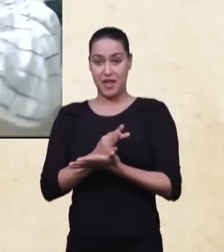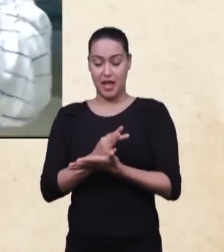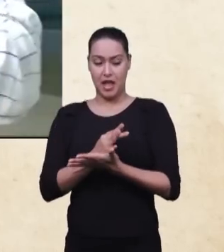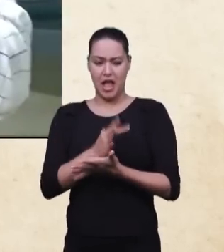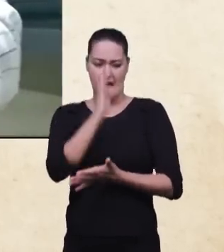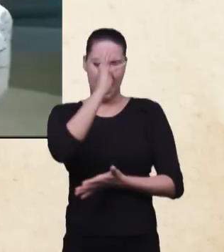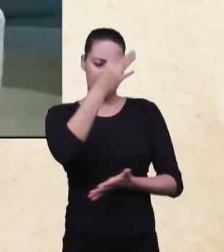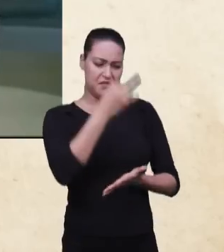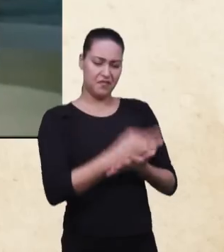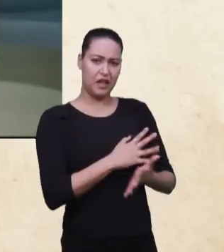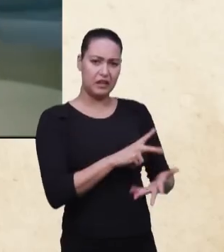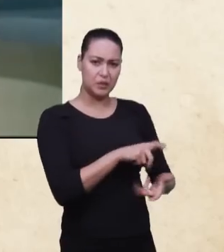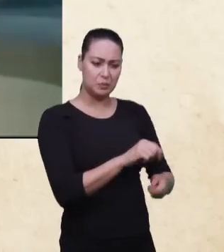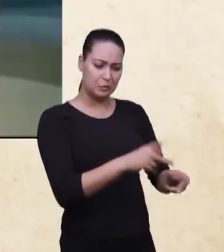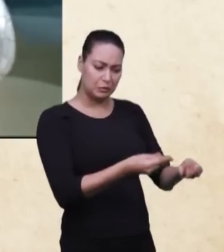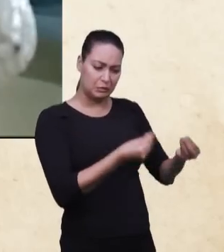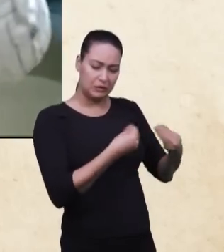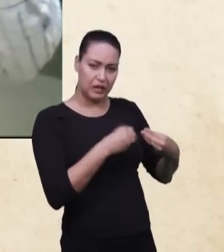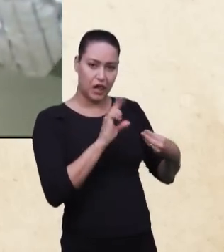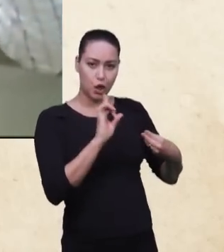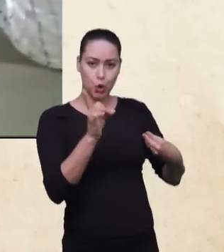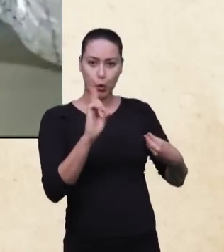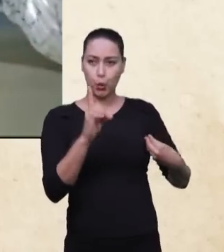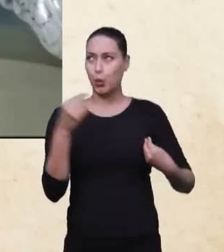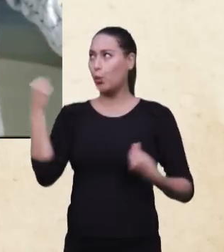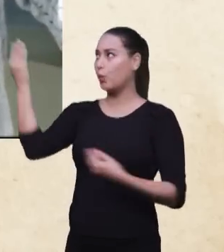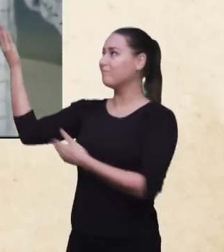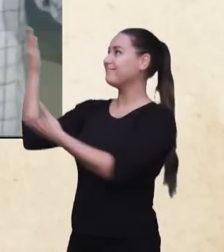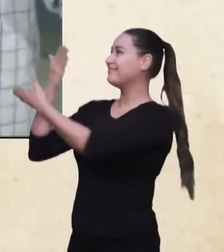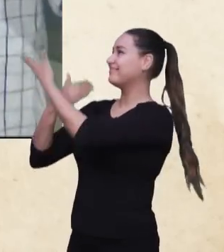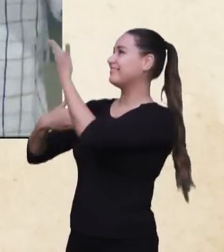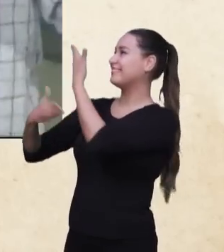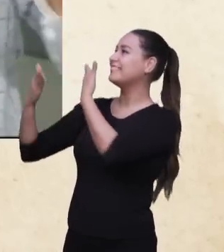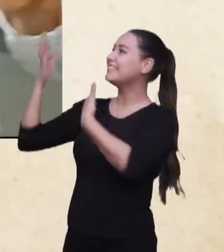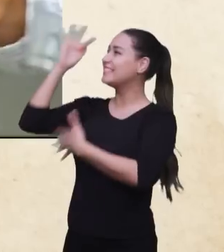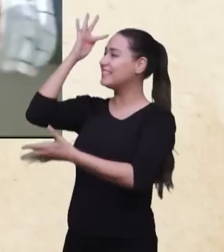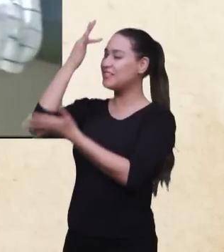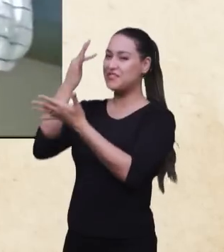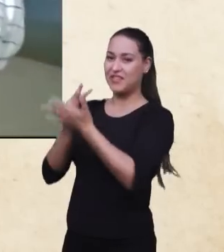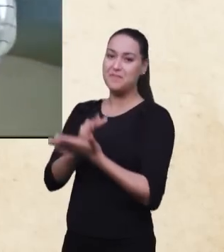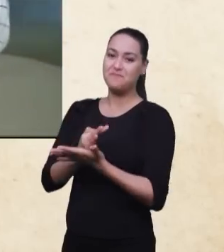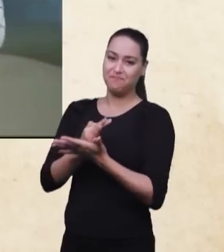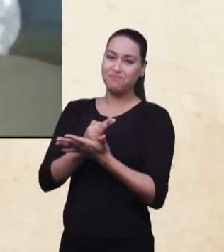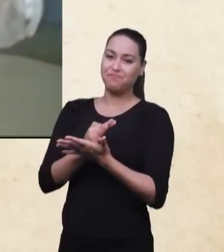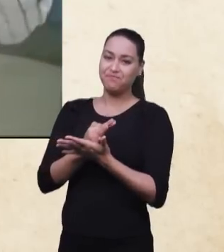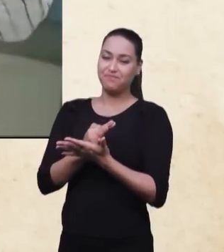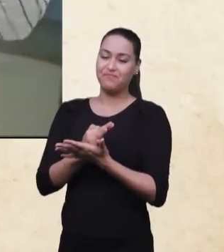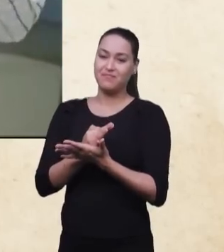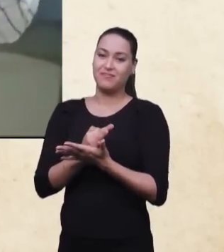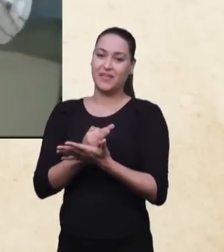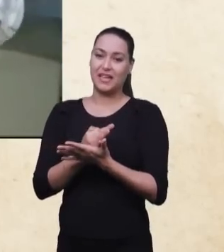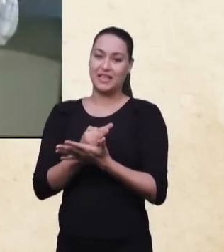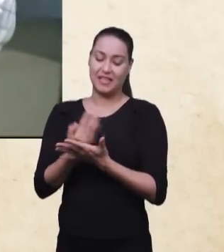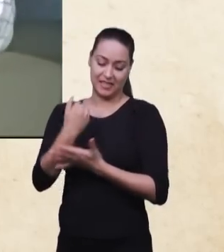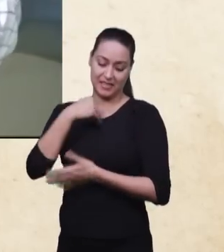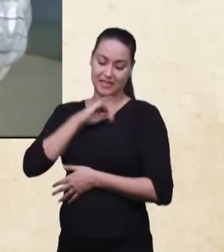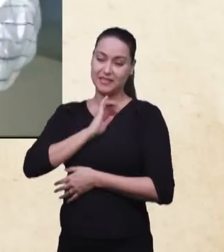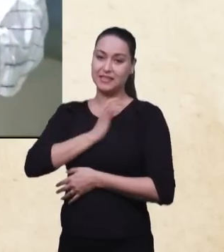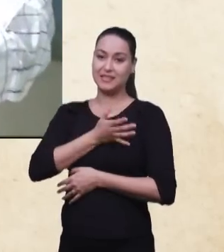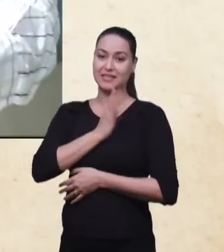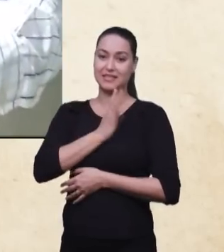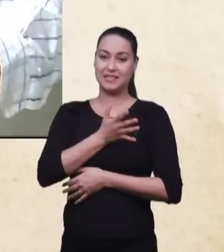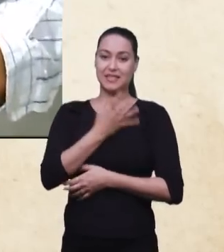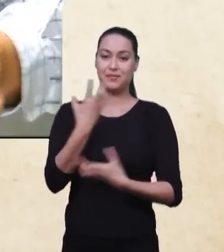é gerada nesta vida, mas sim ela vem do alto para as nossas vidas. Ela tem nos alcançado cada